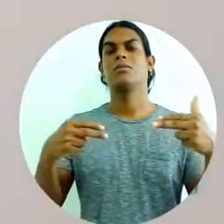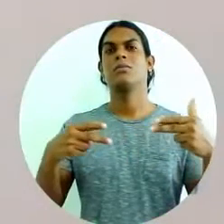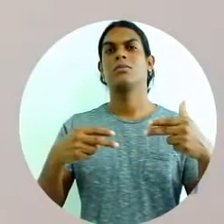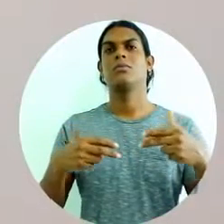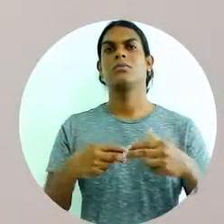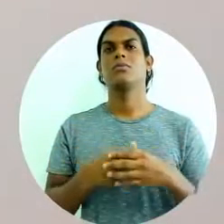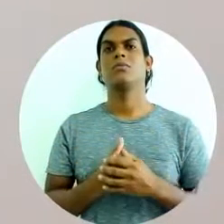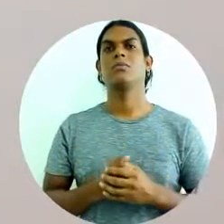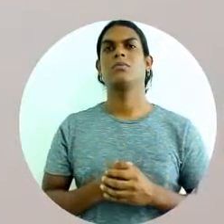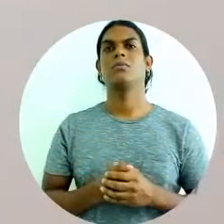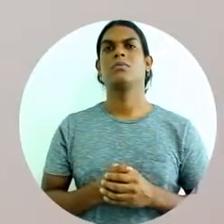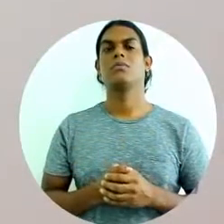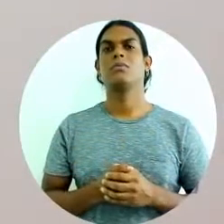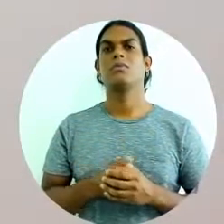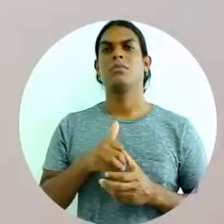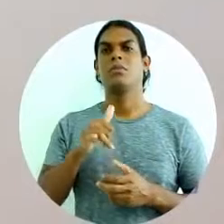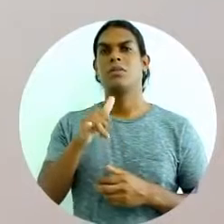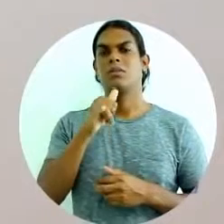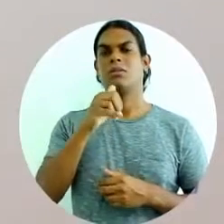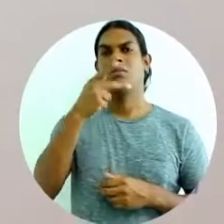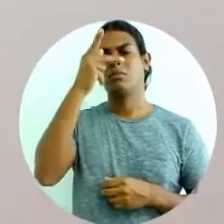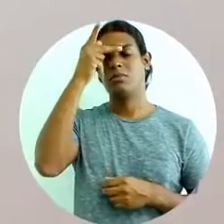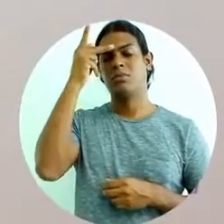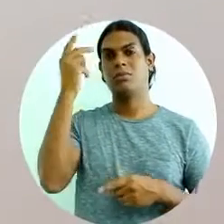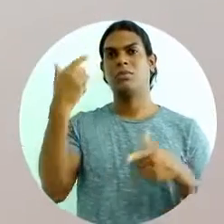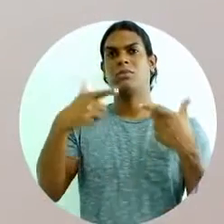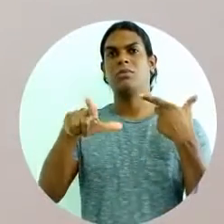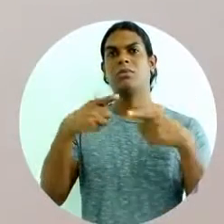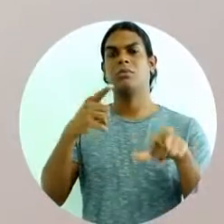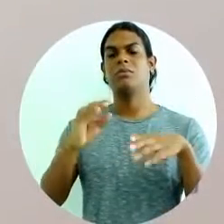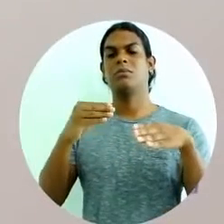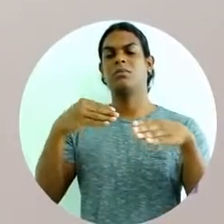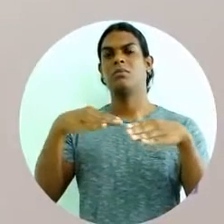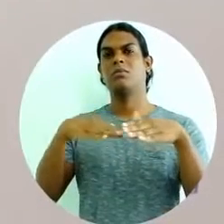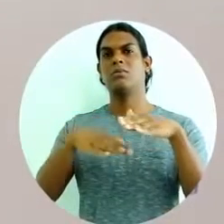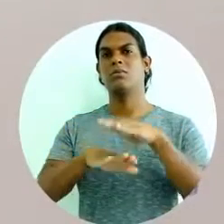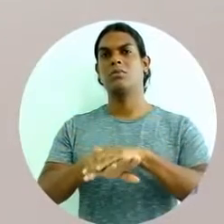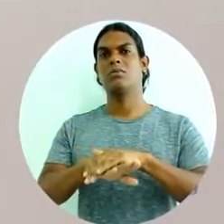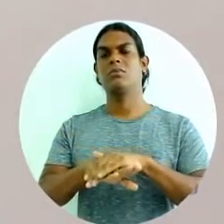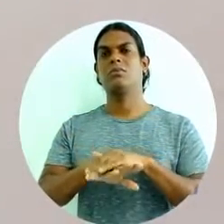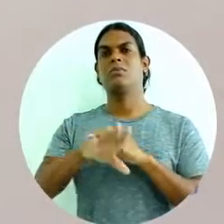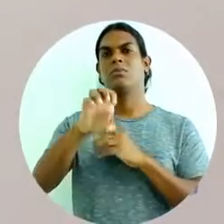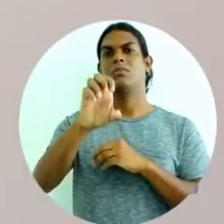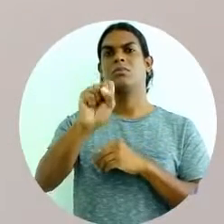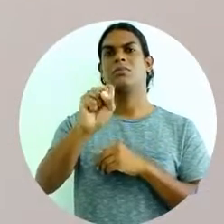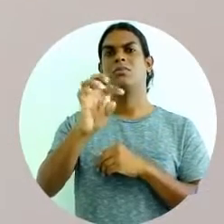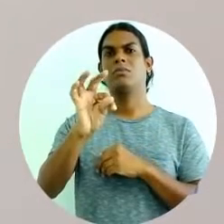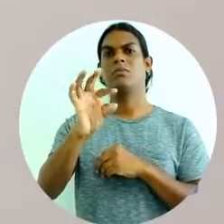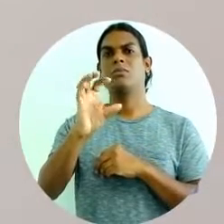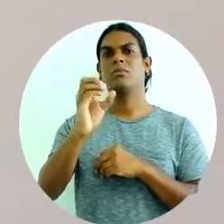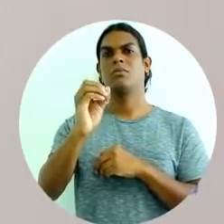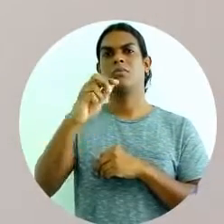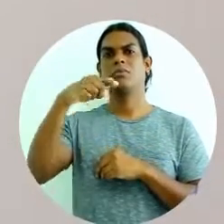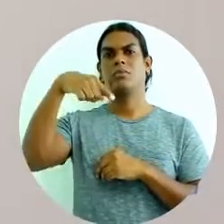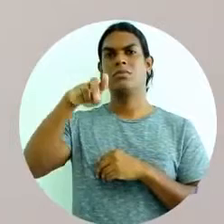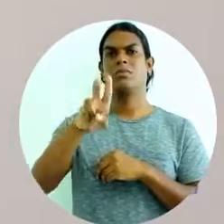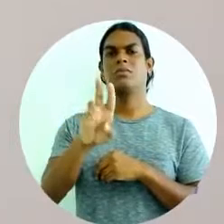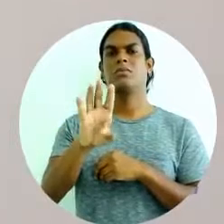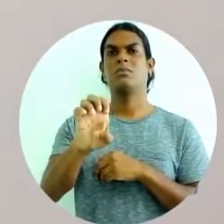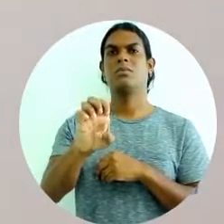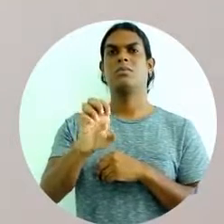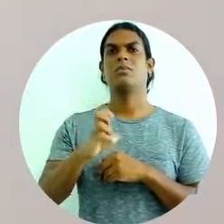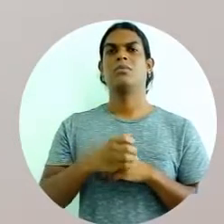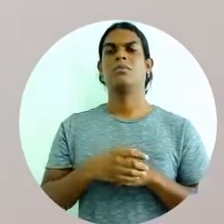produto. Colaboradores que trabalham num depósito ou num estoque, a empresa, ela em conjunto